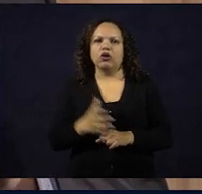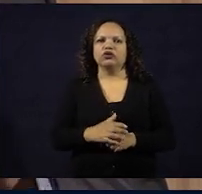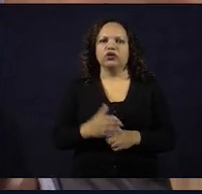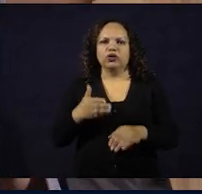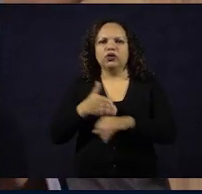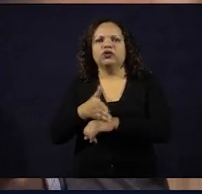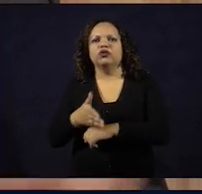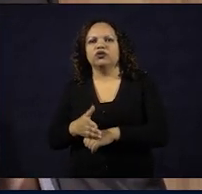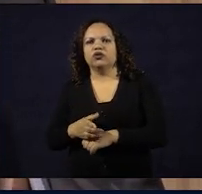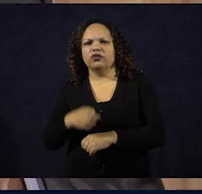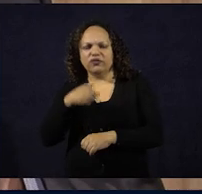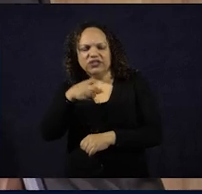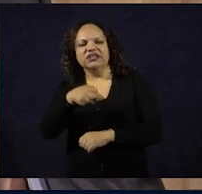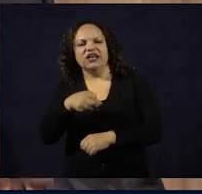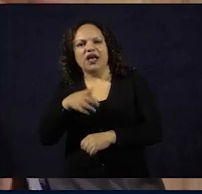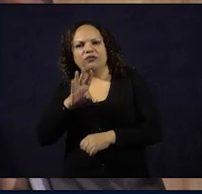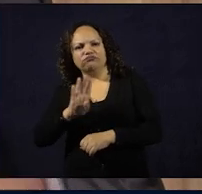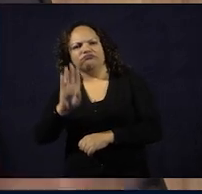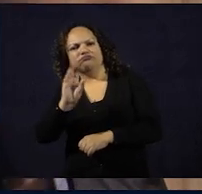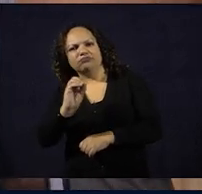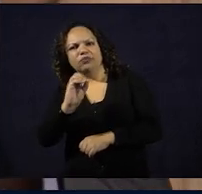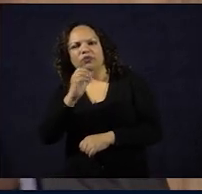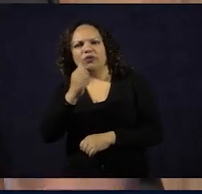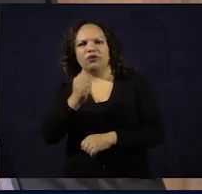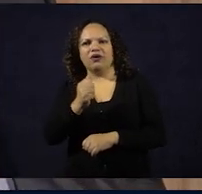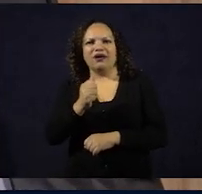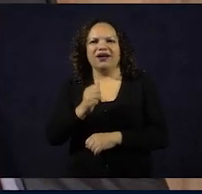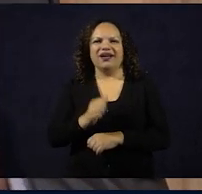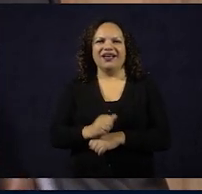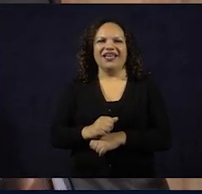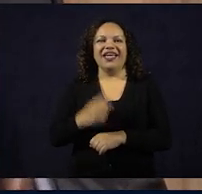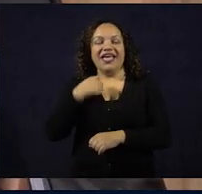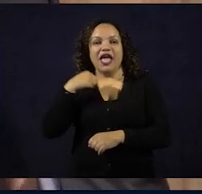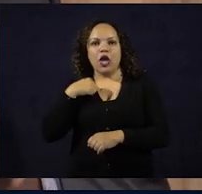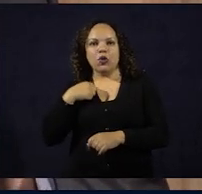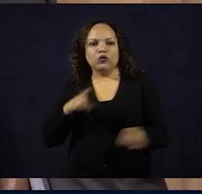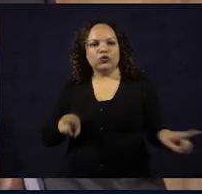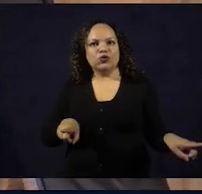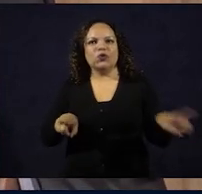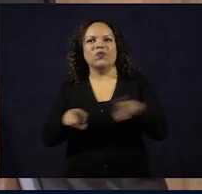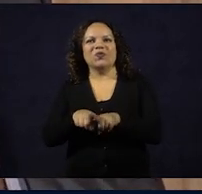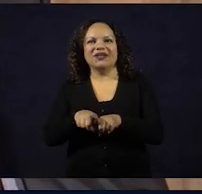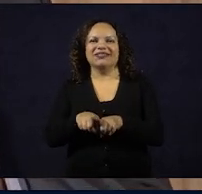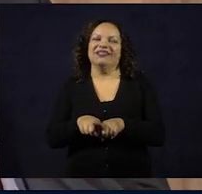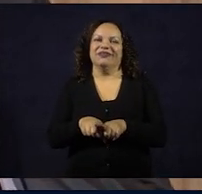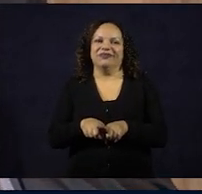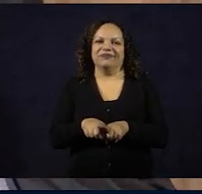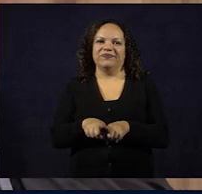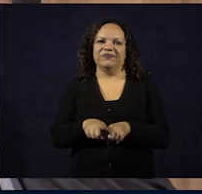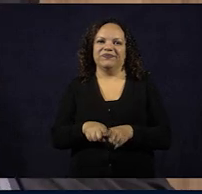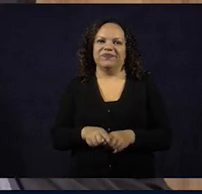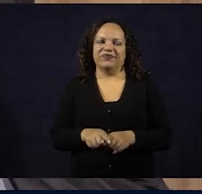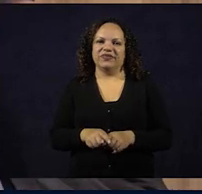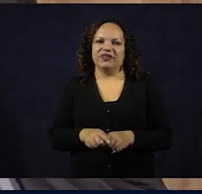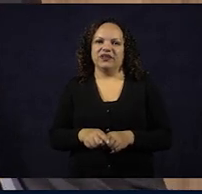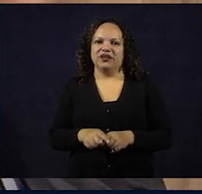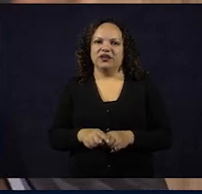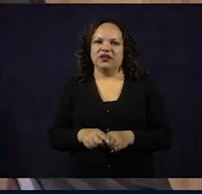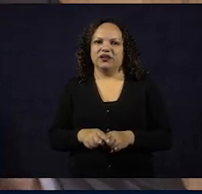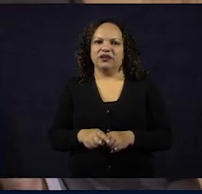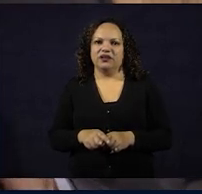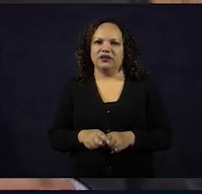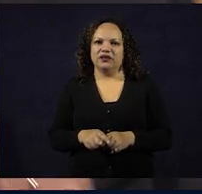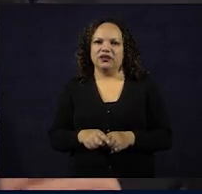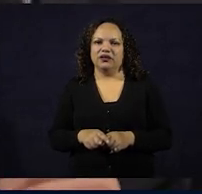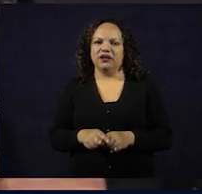e falou você quer o da boa safra eu falei ele falou sou seu fósforo aí eu dei um abraço nele e tal e eu acho isso